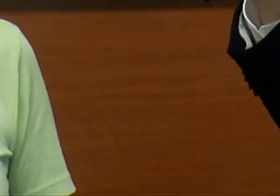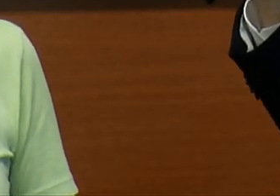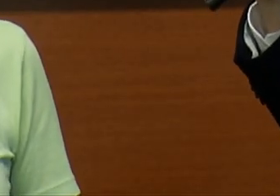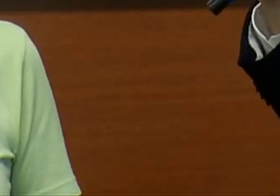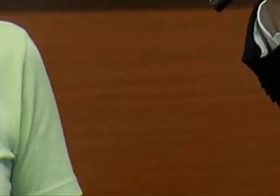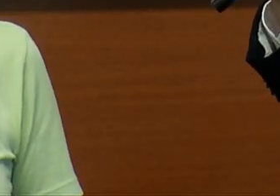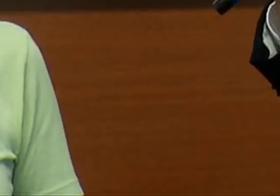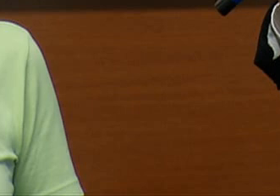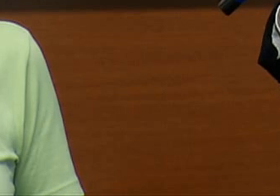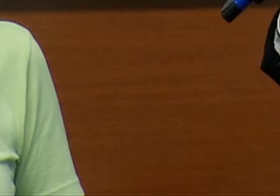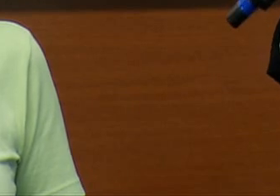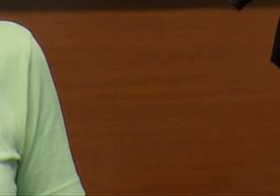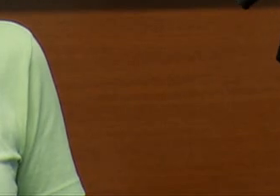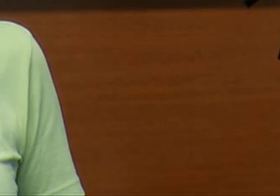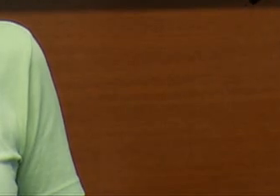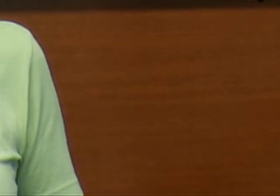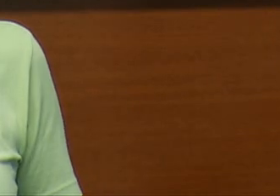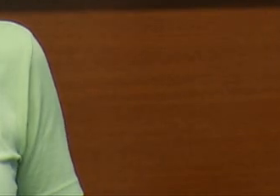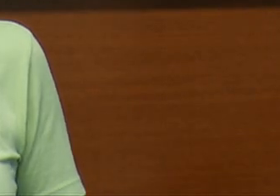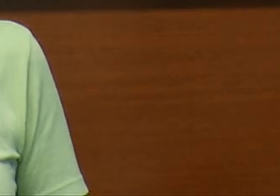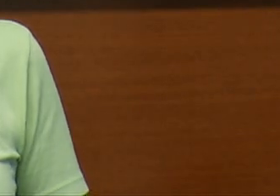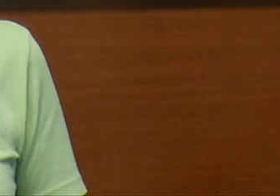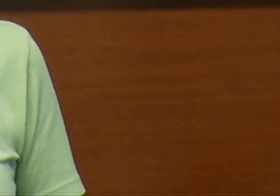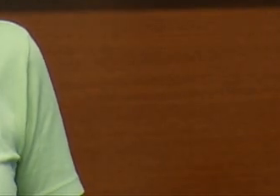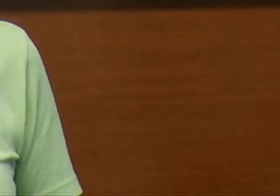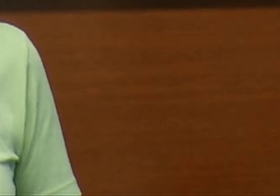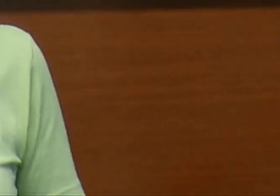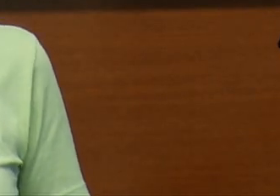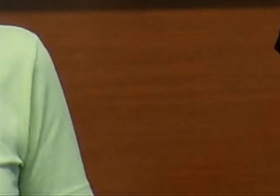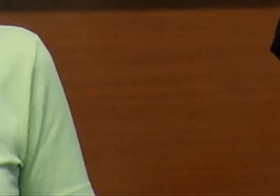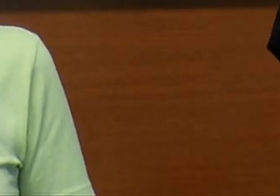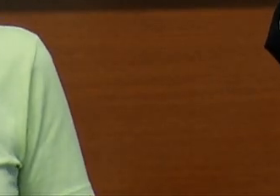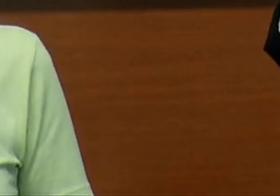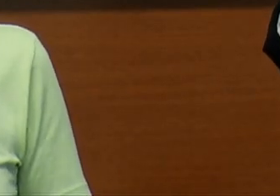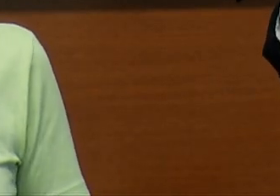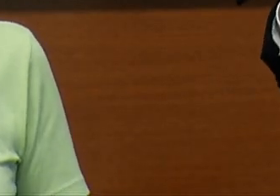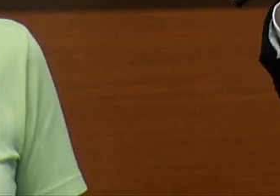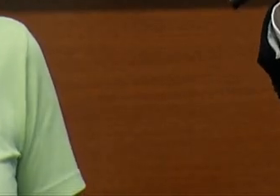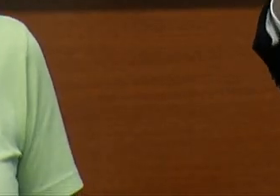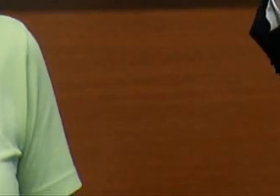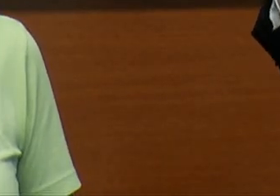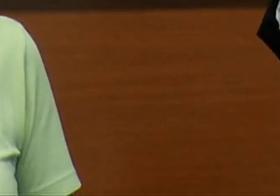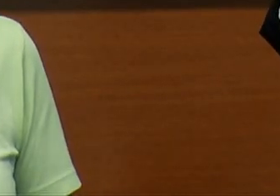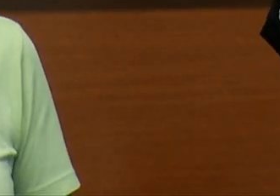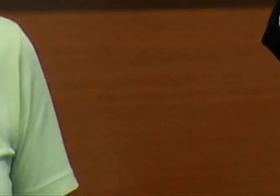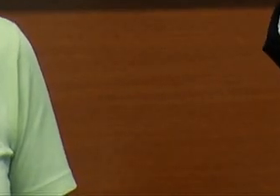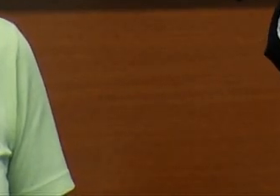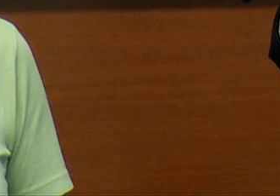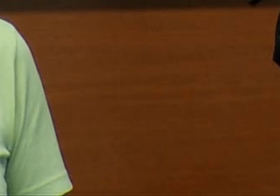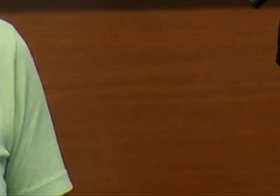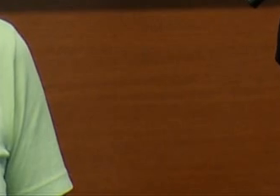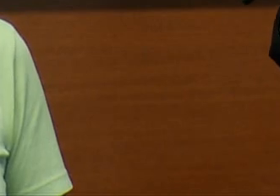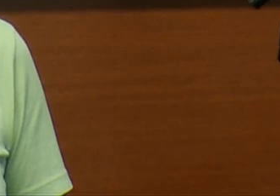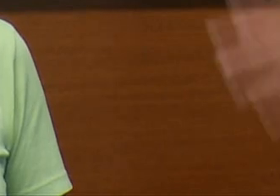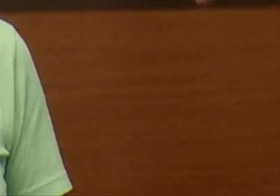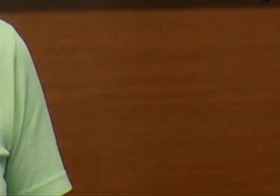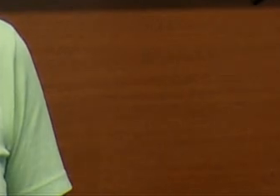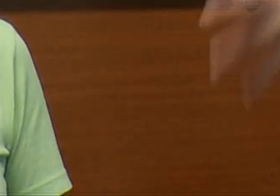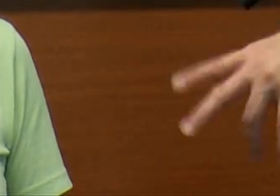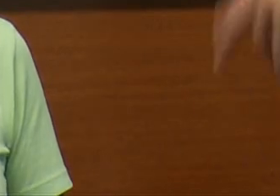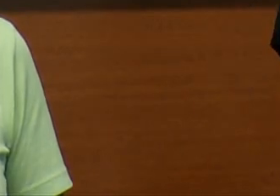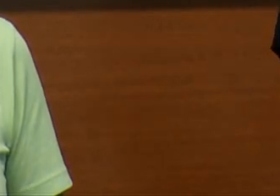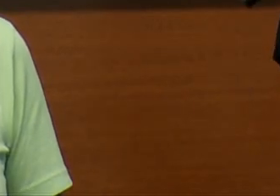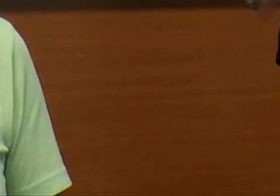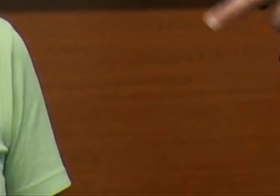de comunicação por ser do PT, ele ter a oportunidade de falar a versão dele. Então, quando se